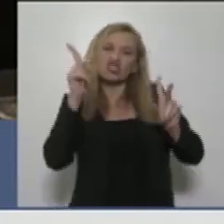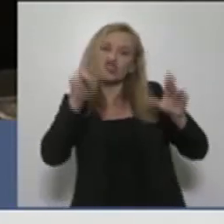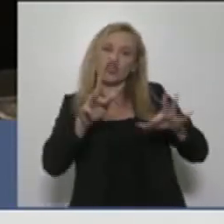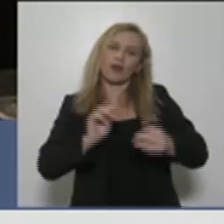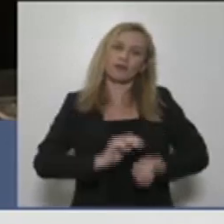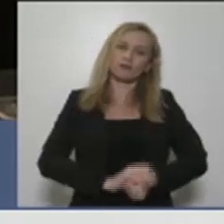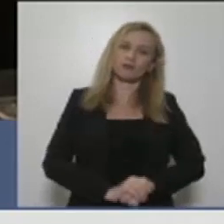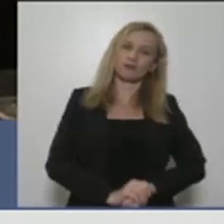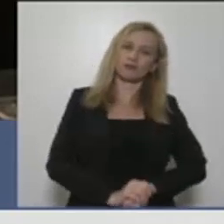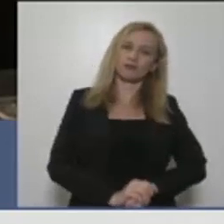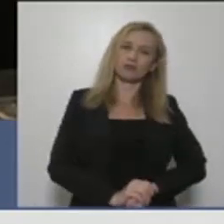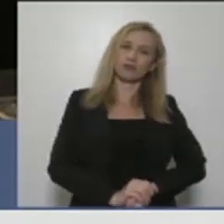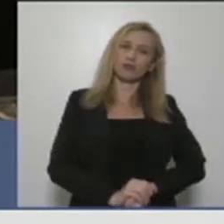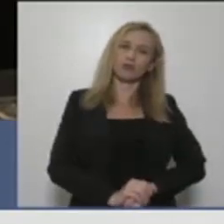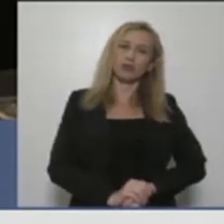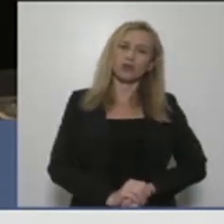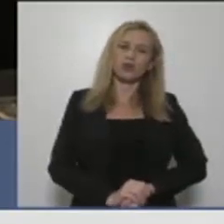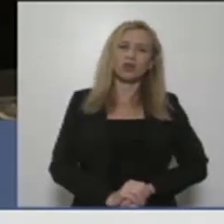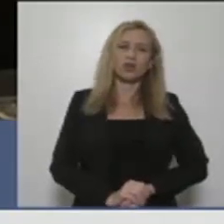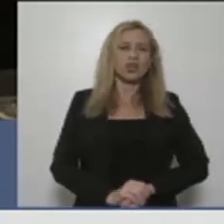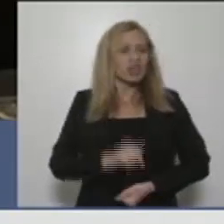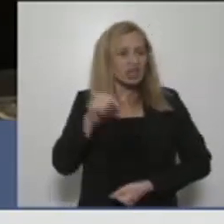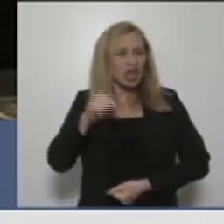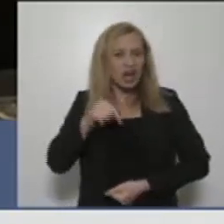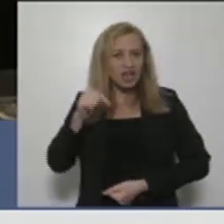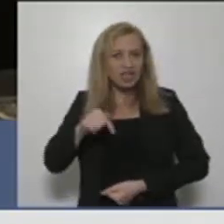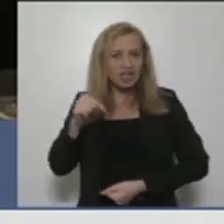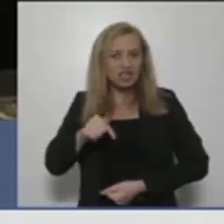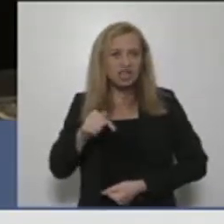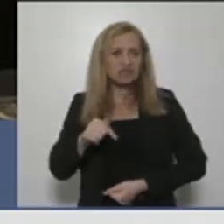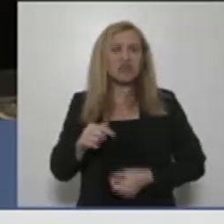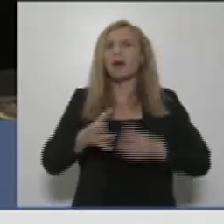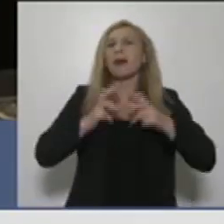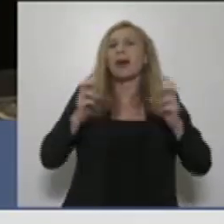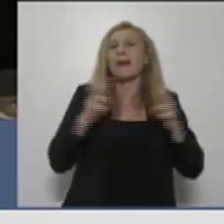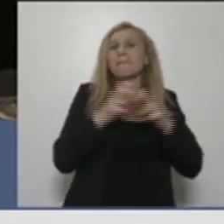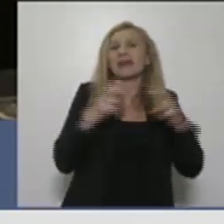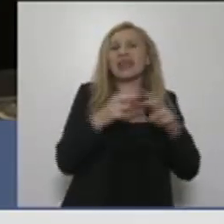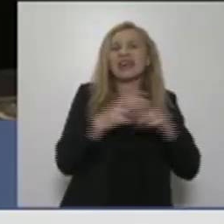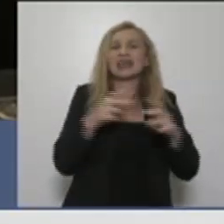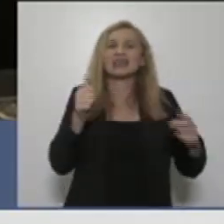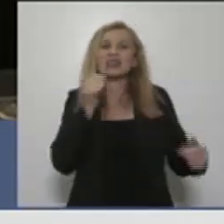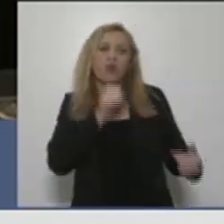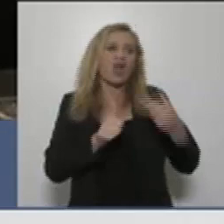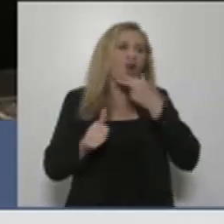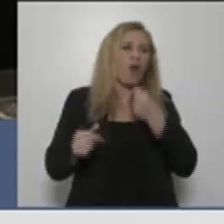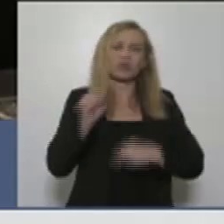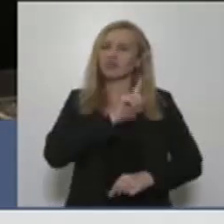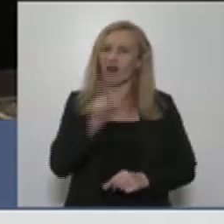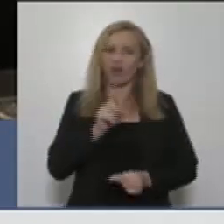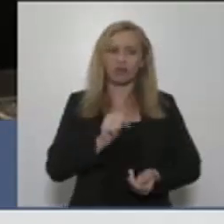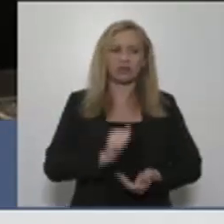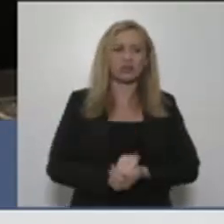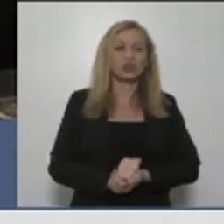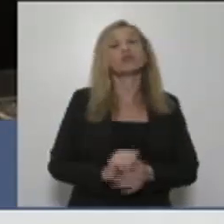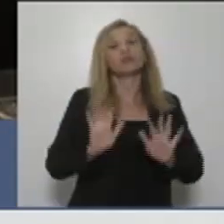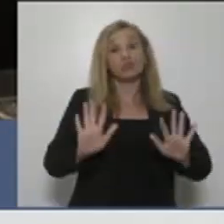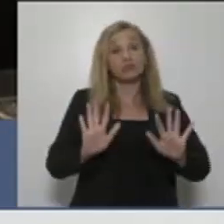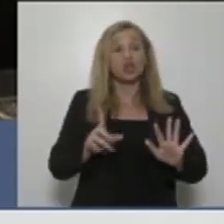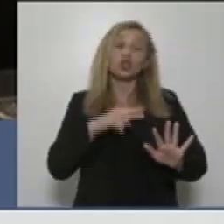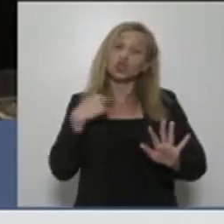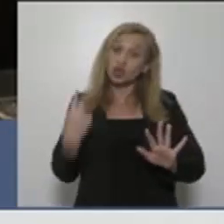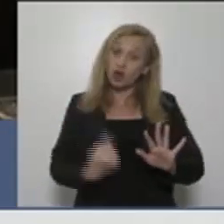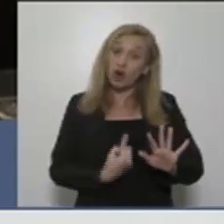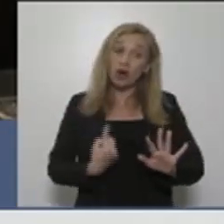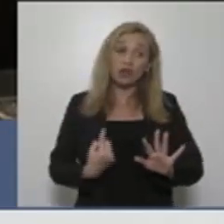diferenciado. Ninguém quer aqui abrir guerra de sexo contra ninguém. No entanto, a gente